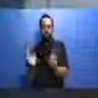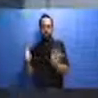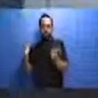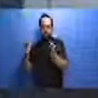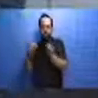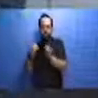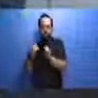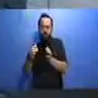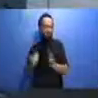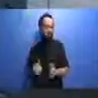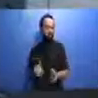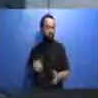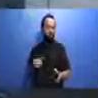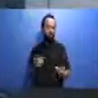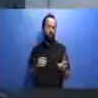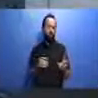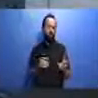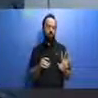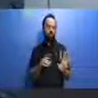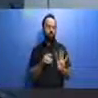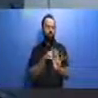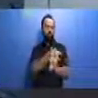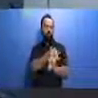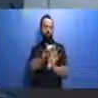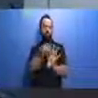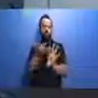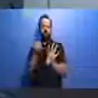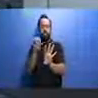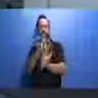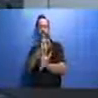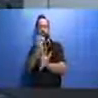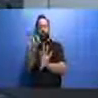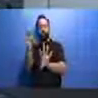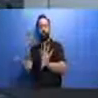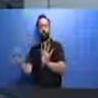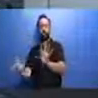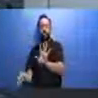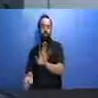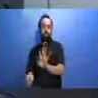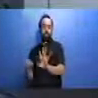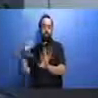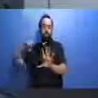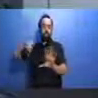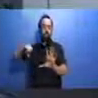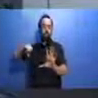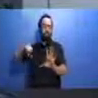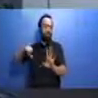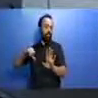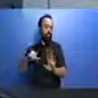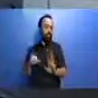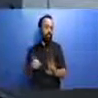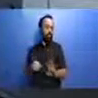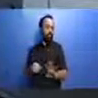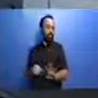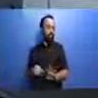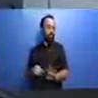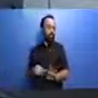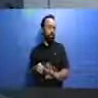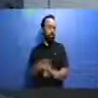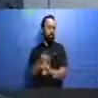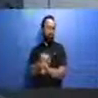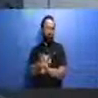filos. Os poríferos, que é tema da aula de hoje, e eu farei um resumo sobre os quinidários, os principais representantes de cada